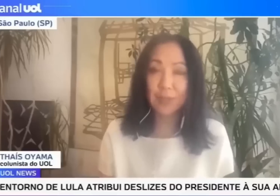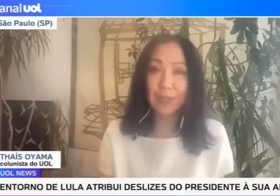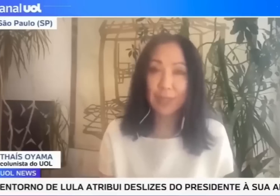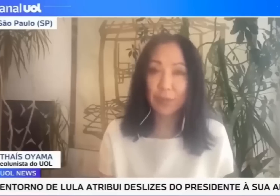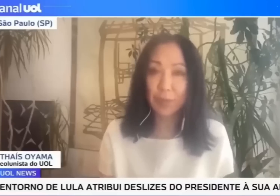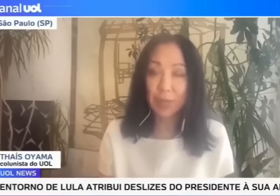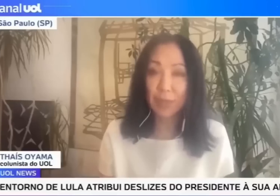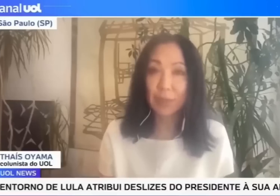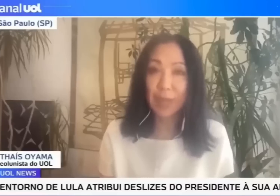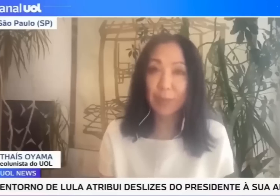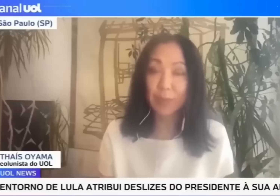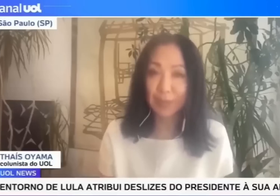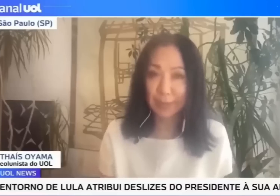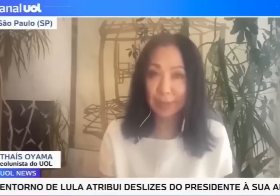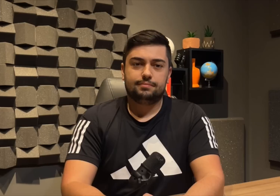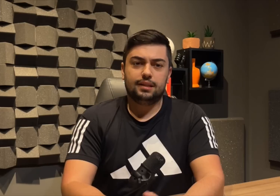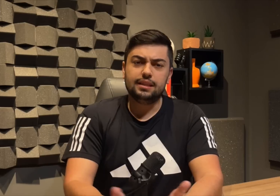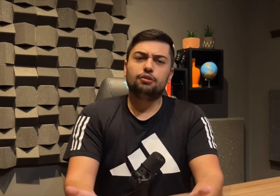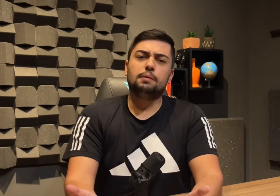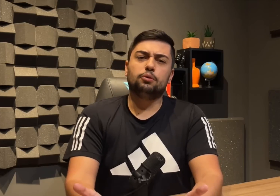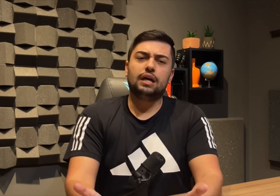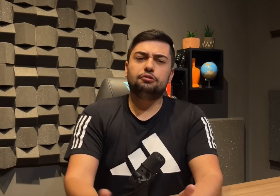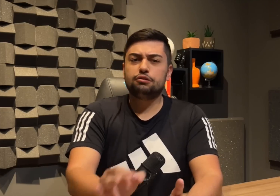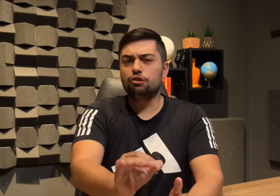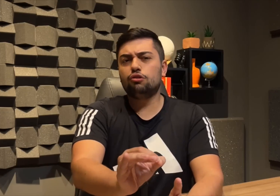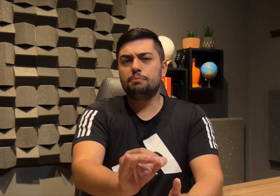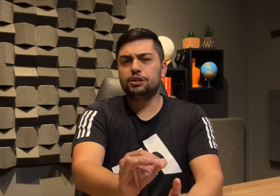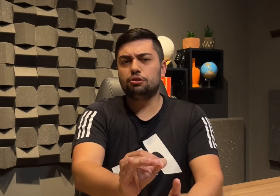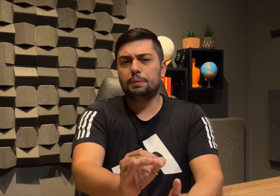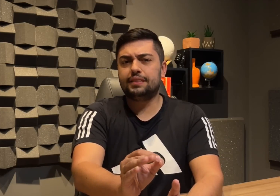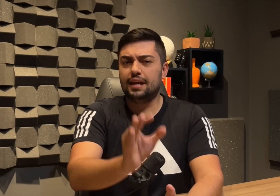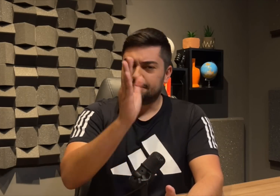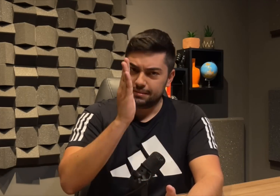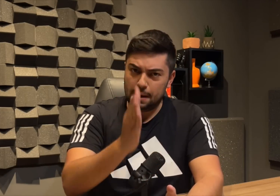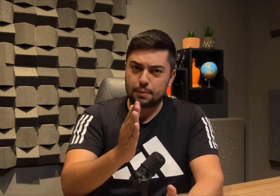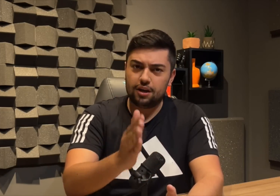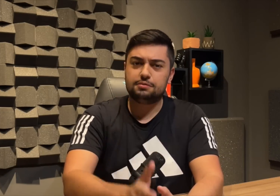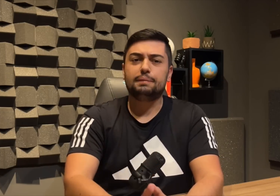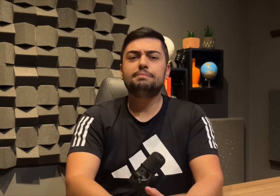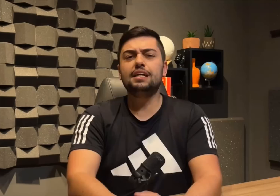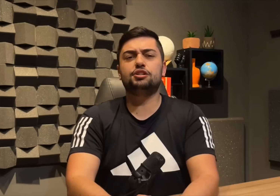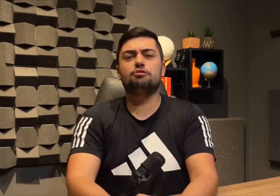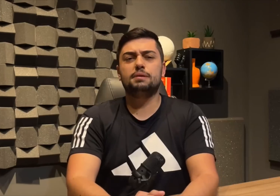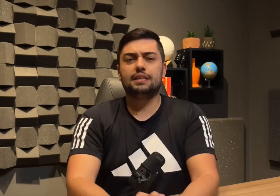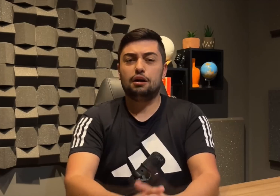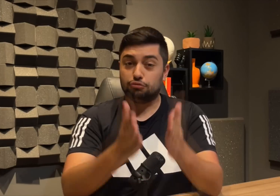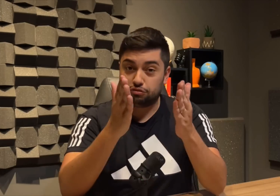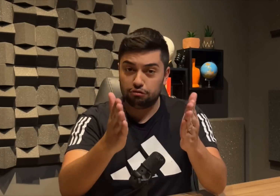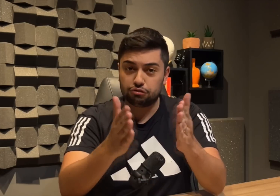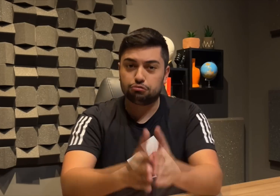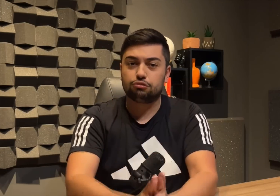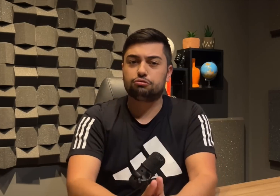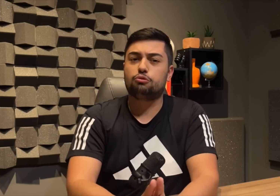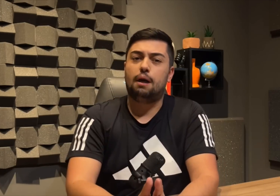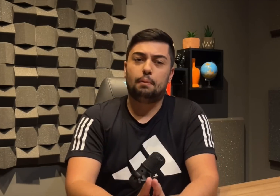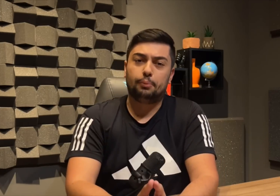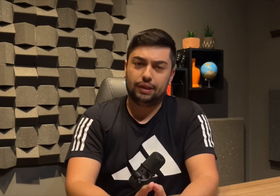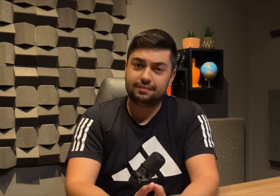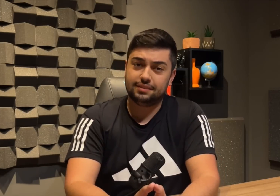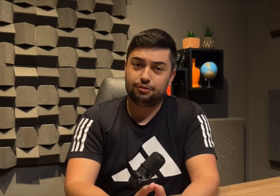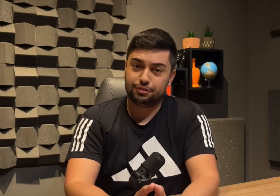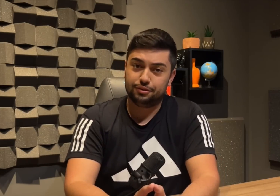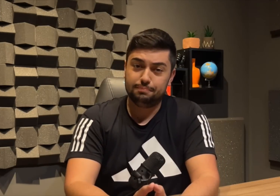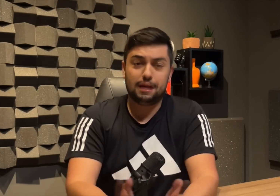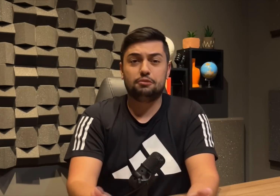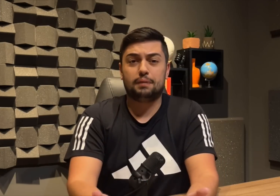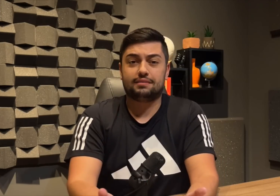vários sinais vermelhos lá para o presente do PT na próxima tente combinar o seu discurso com a população